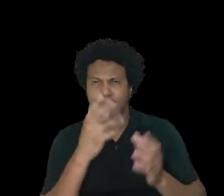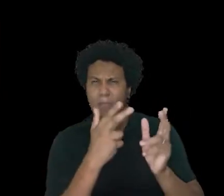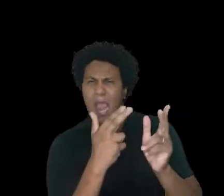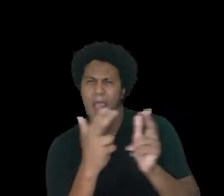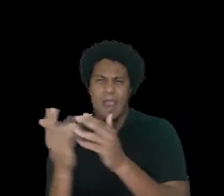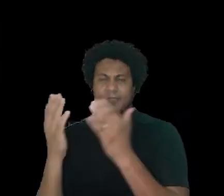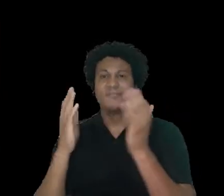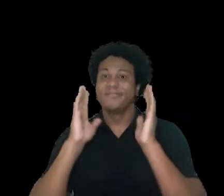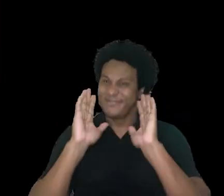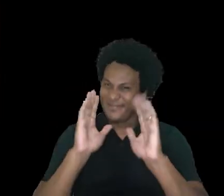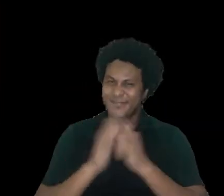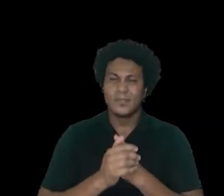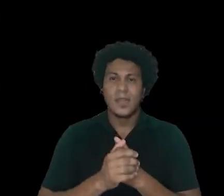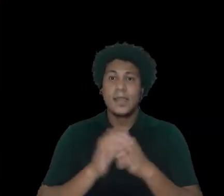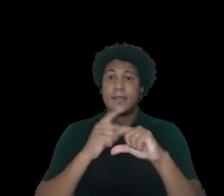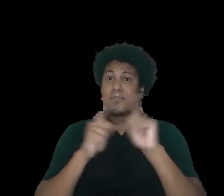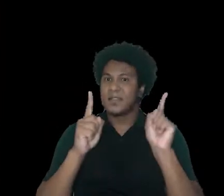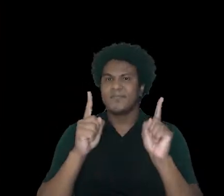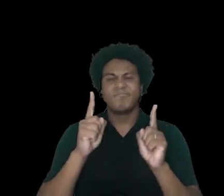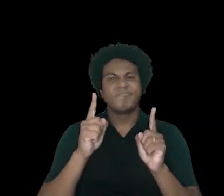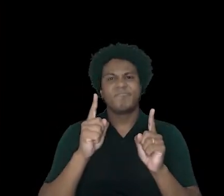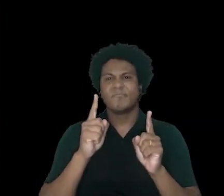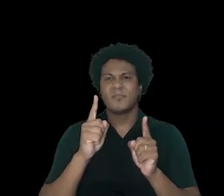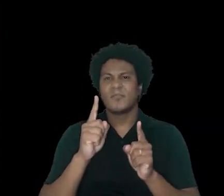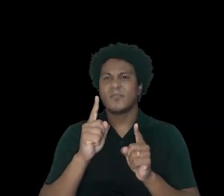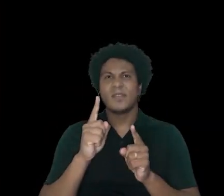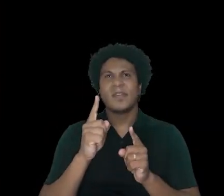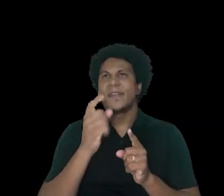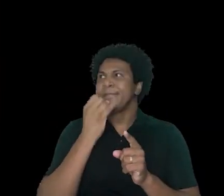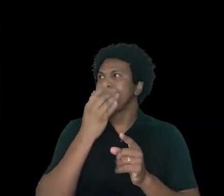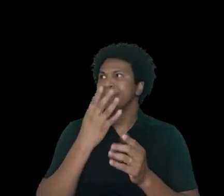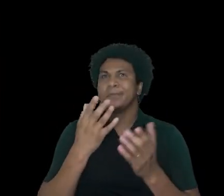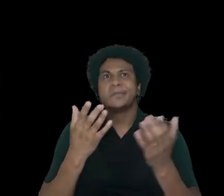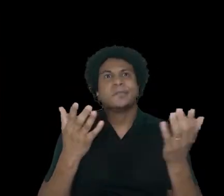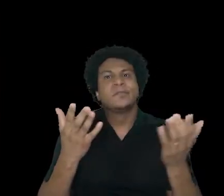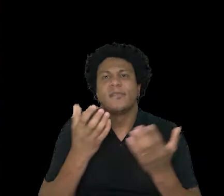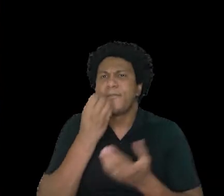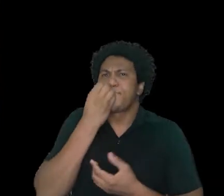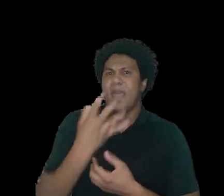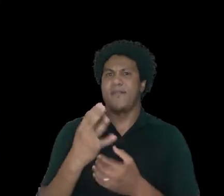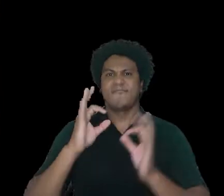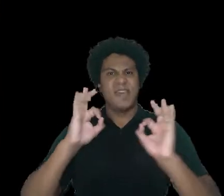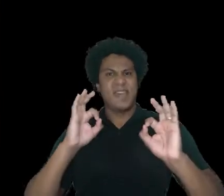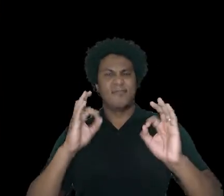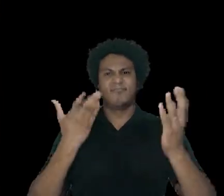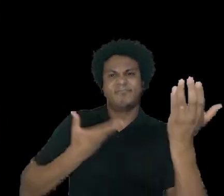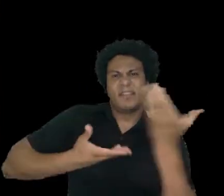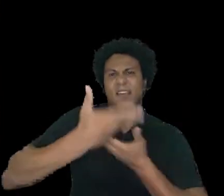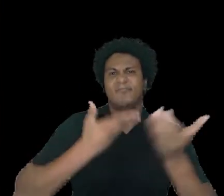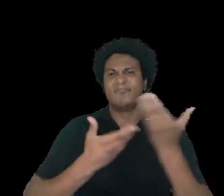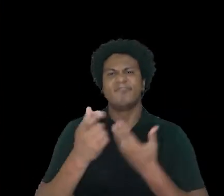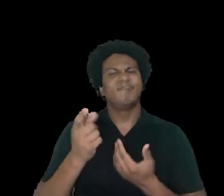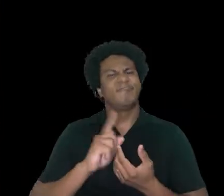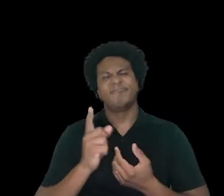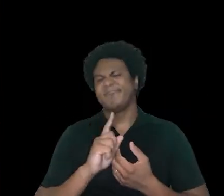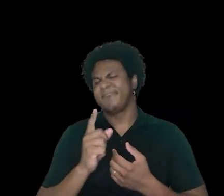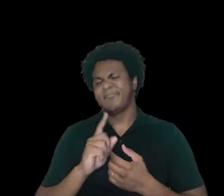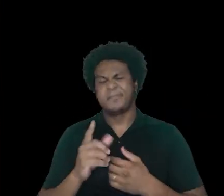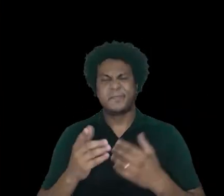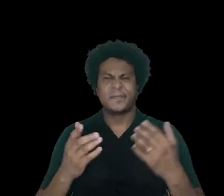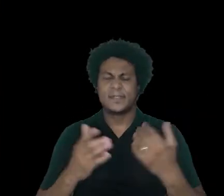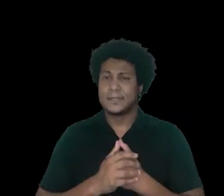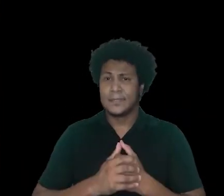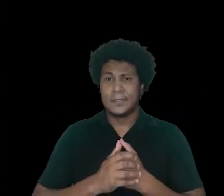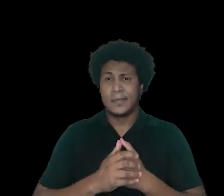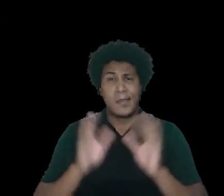ouvir o trabalho, né? E eu não tive um bom retorno, né, por parte da própria instituição